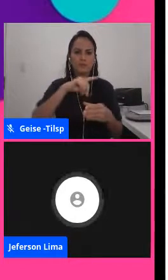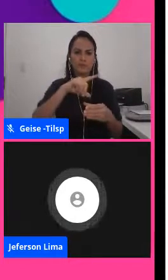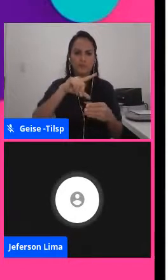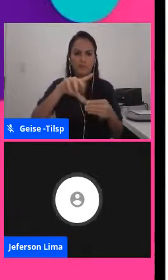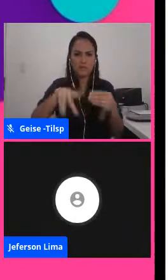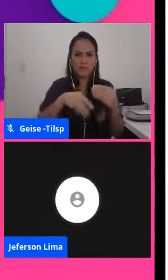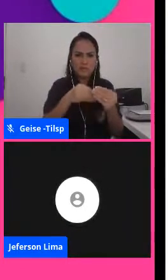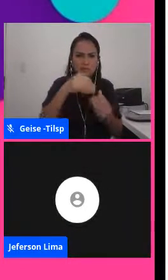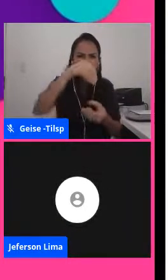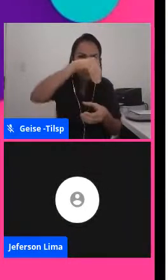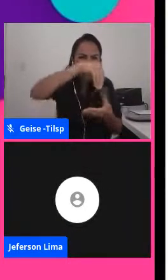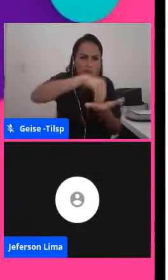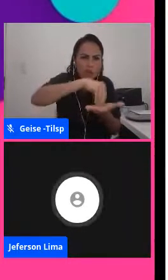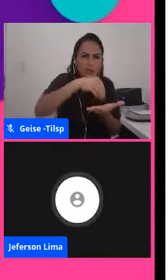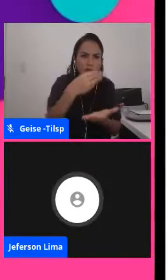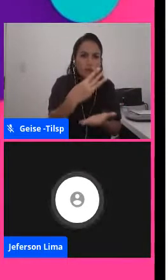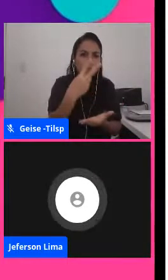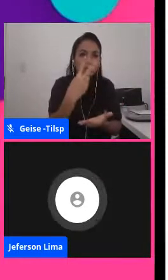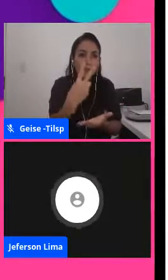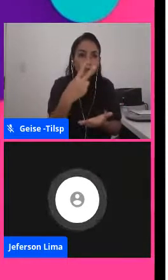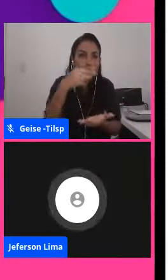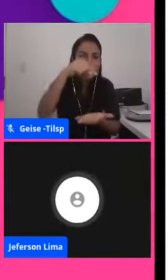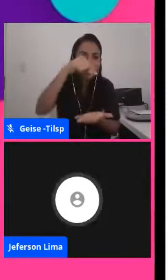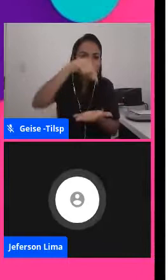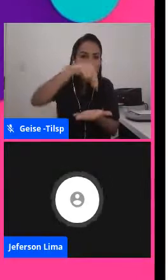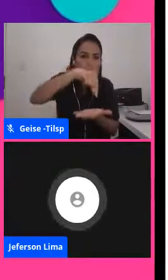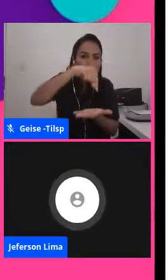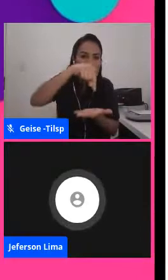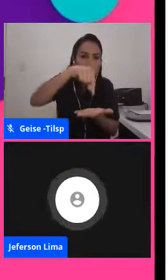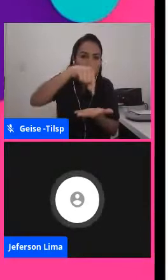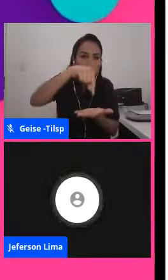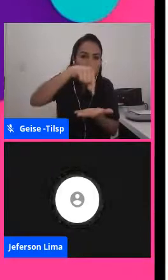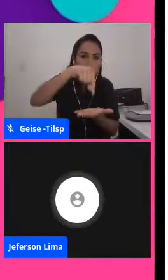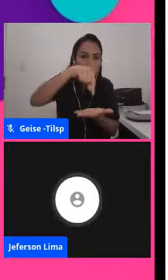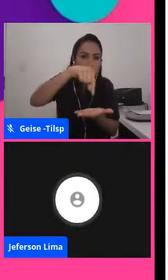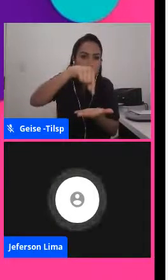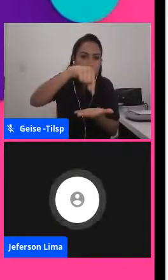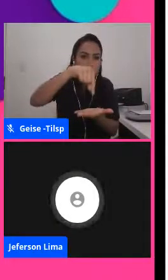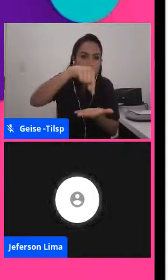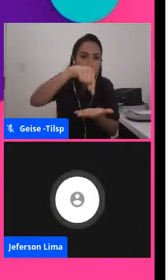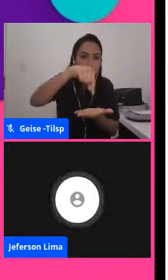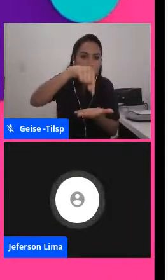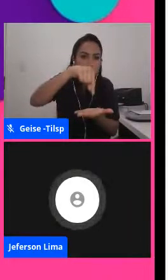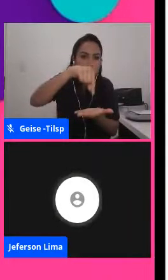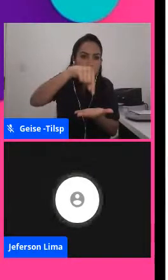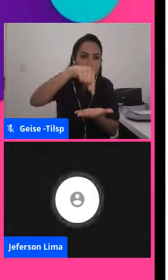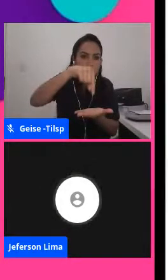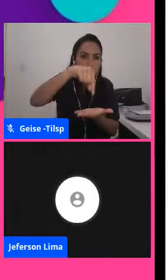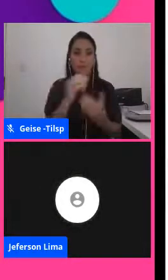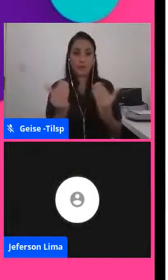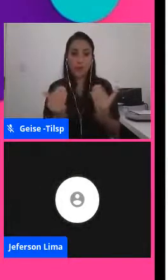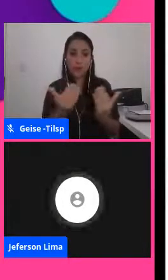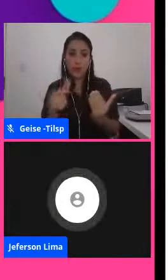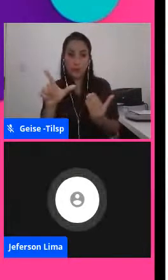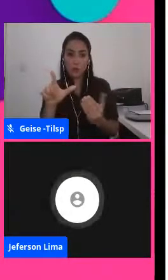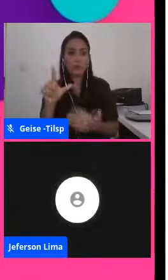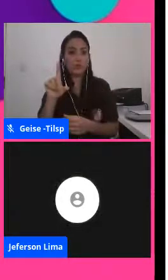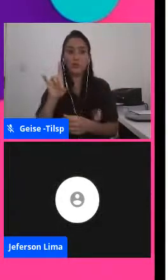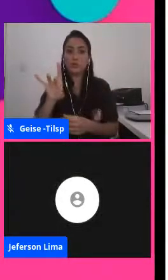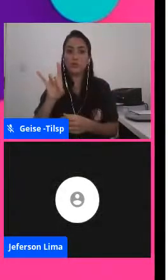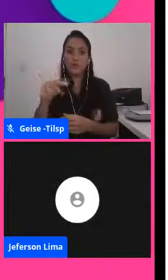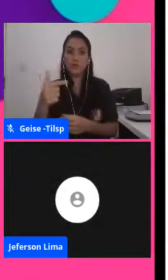de 32 pinos. E se a gente comparar, né, com a outra versão lá, essa versão aqui só tem só 28 pinos. E